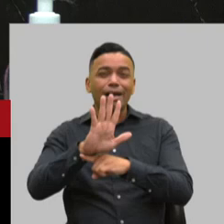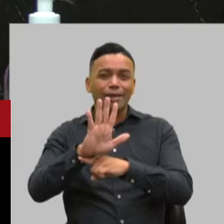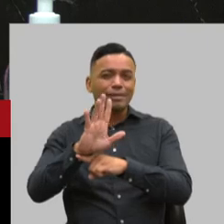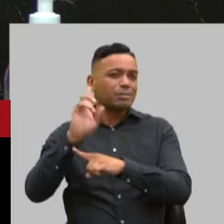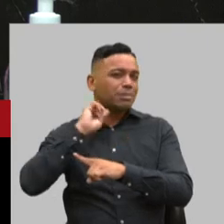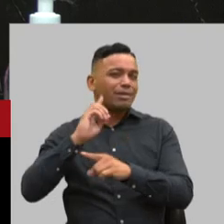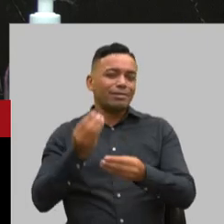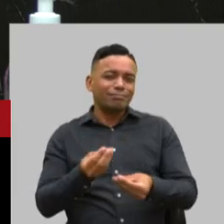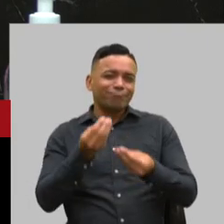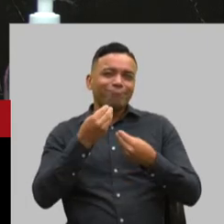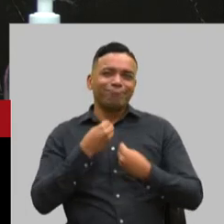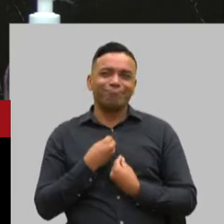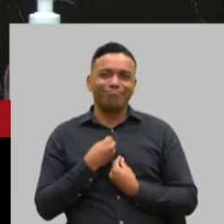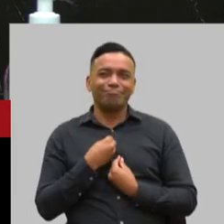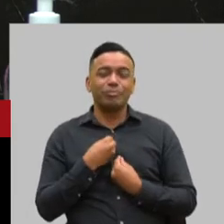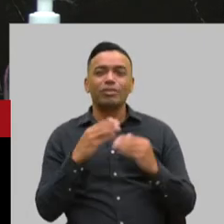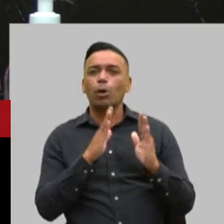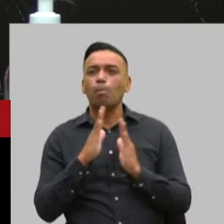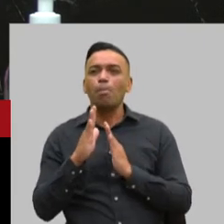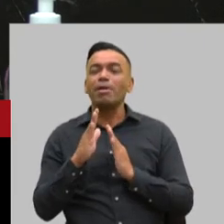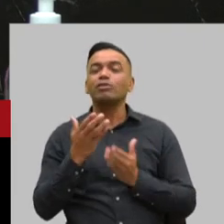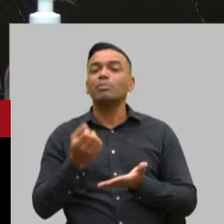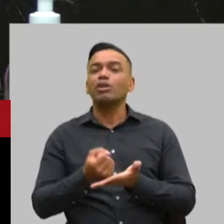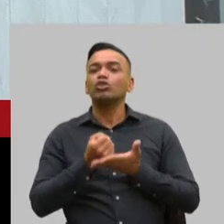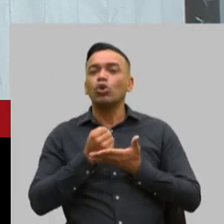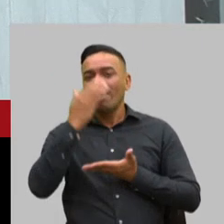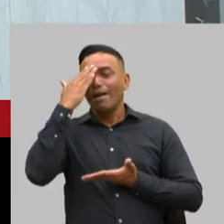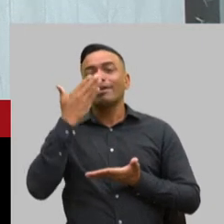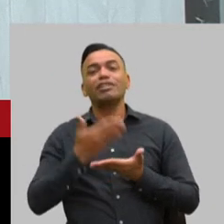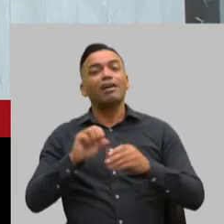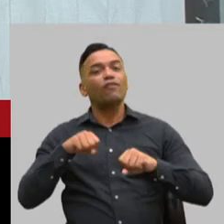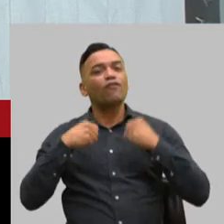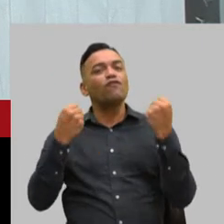desde aquele momento, me fez acreditar mais na força da